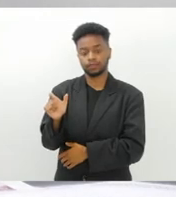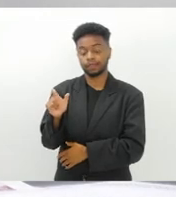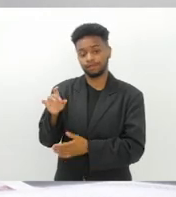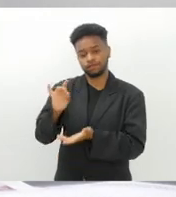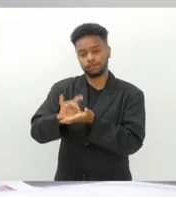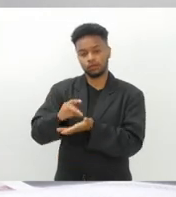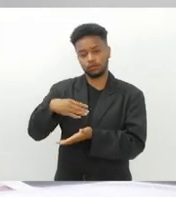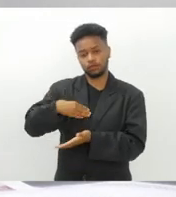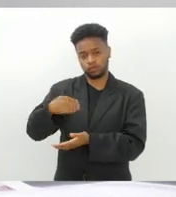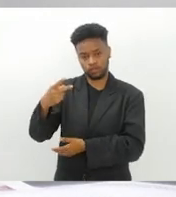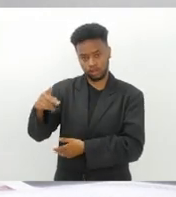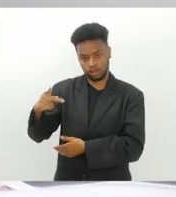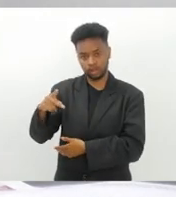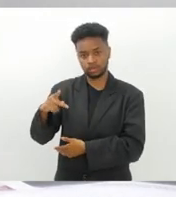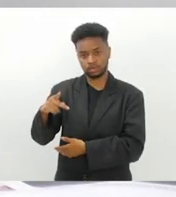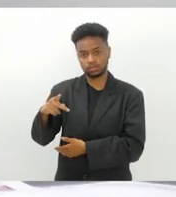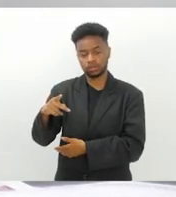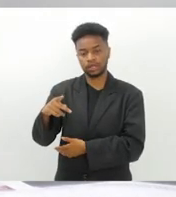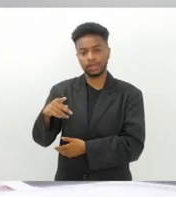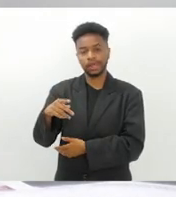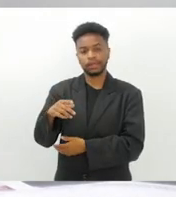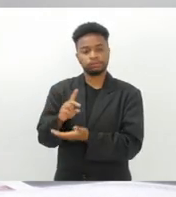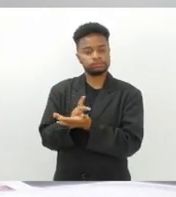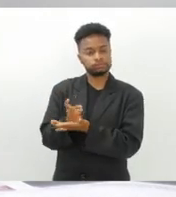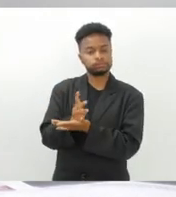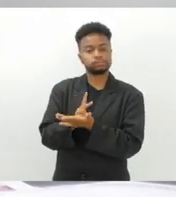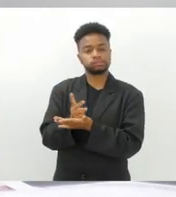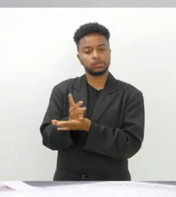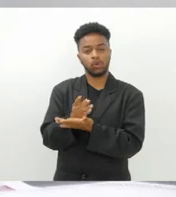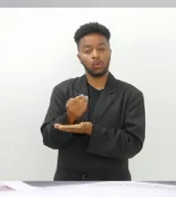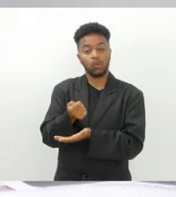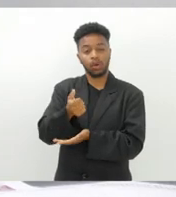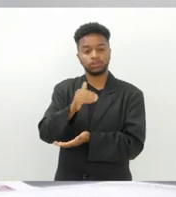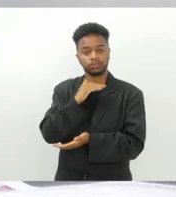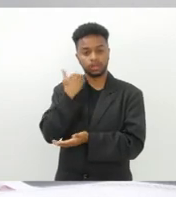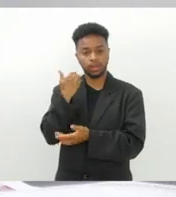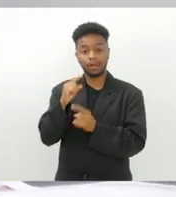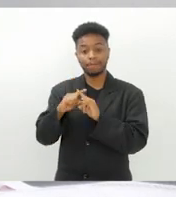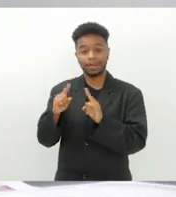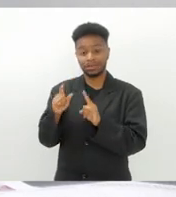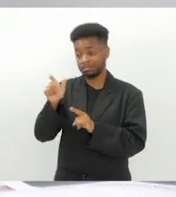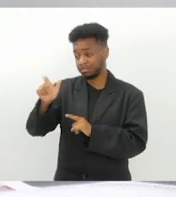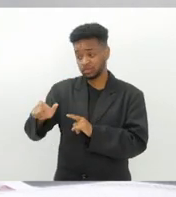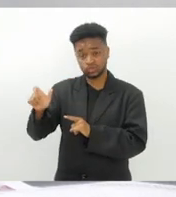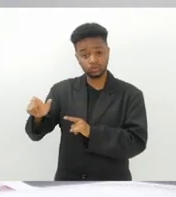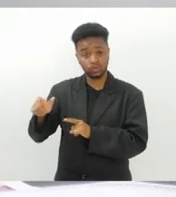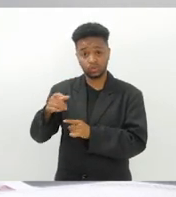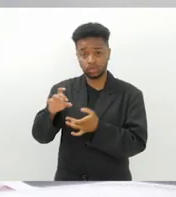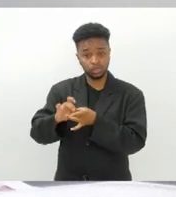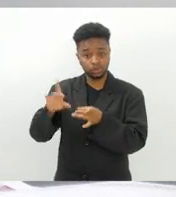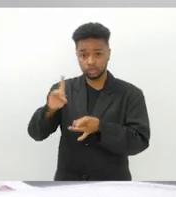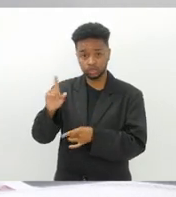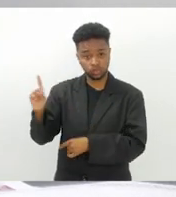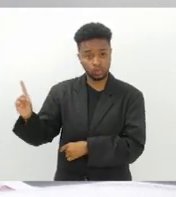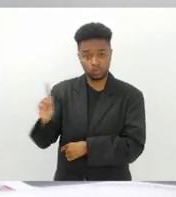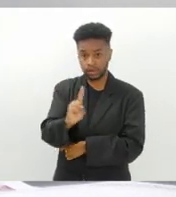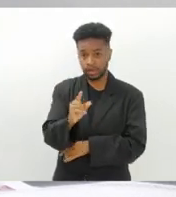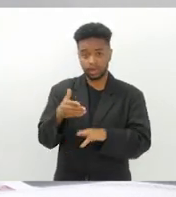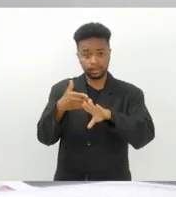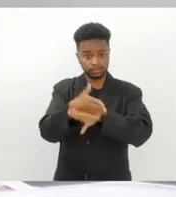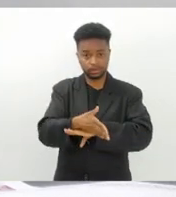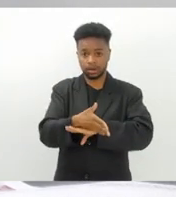santo dela estava agonizando e a ela foi impedido o acesso dela para as